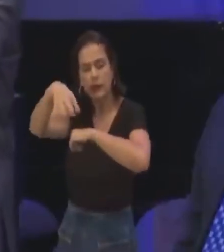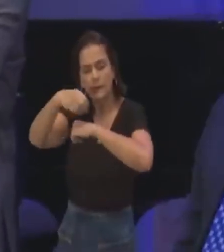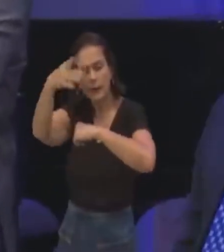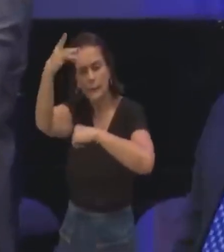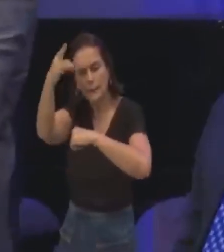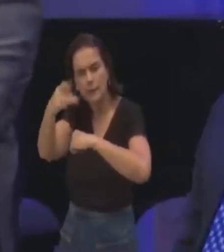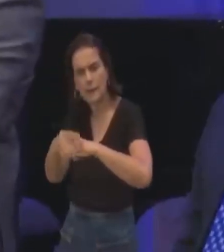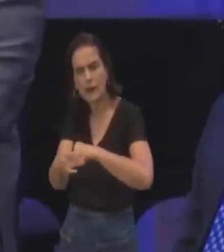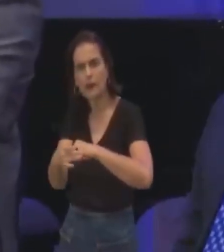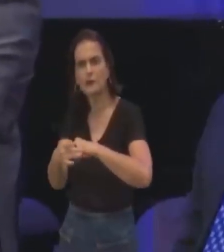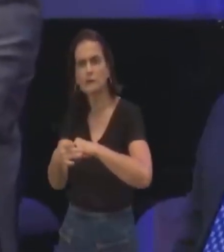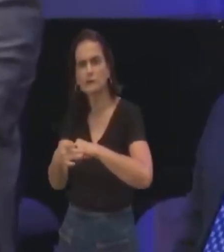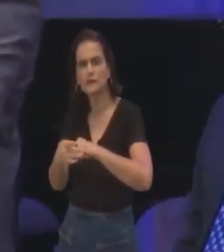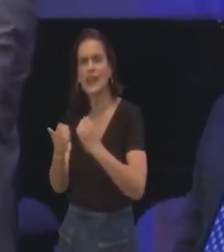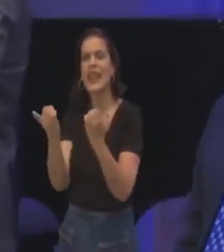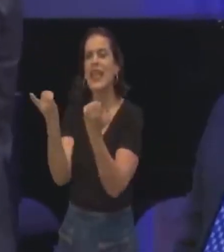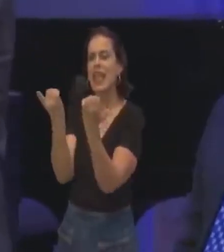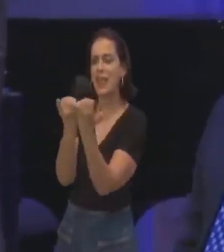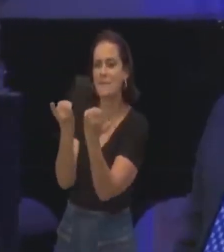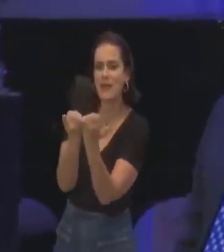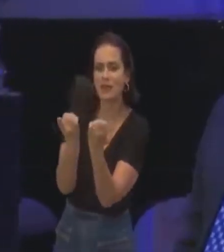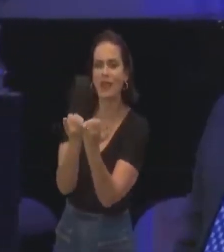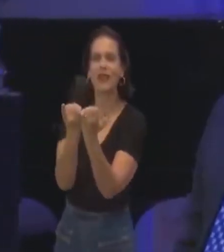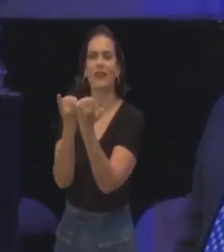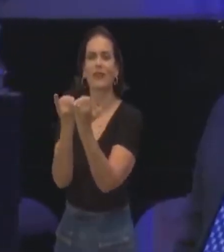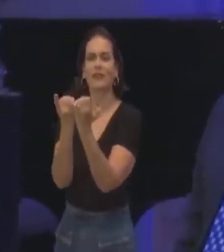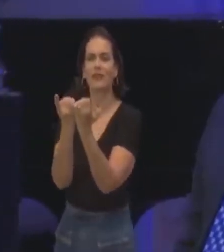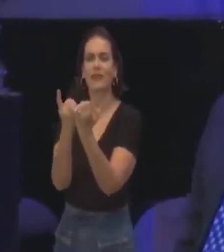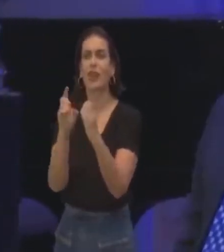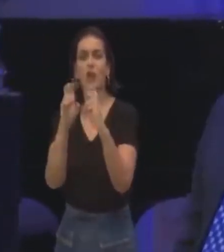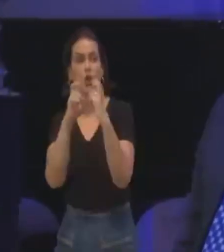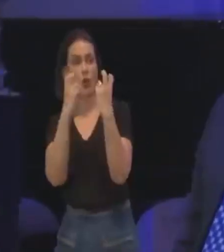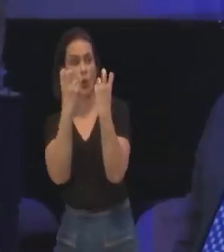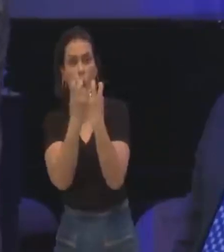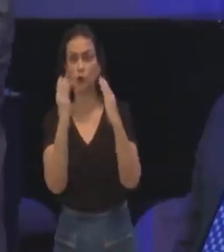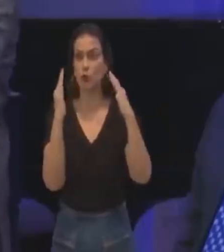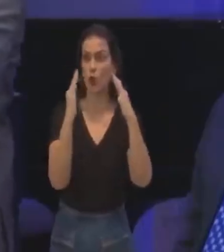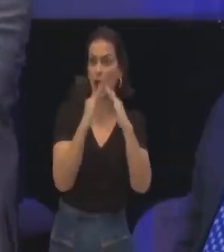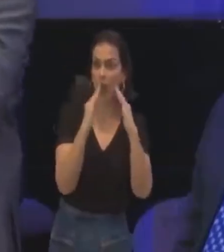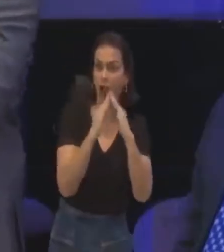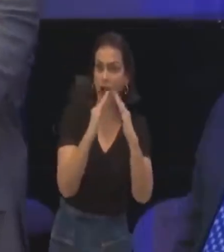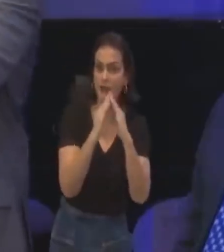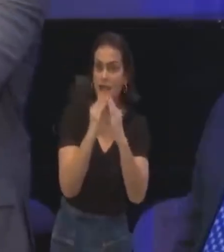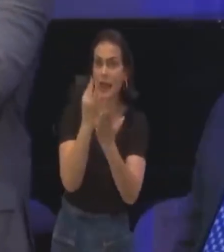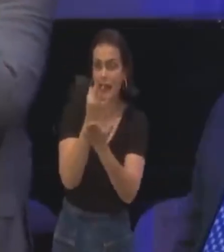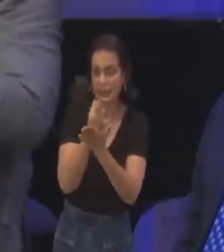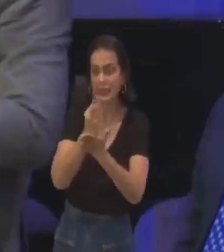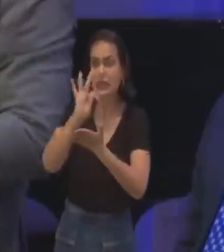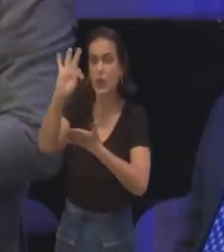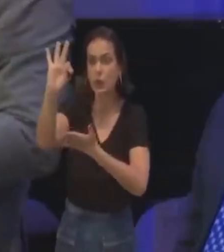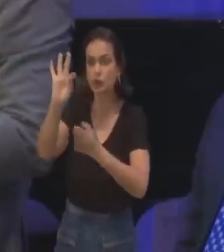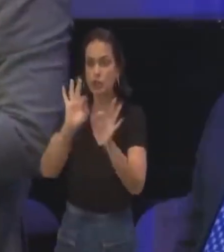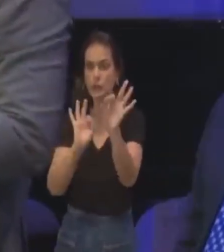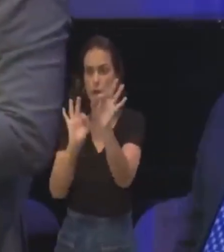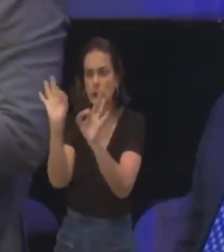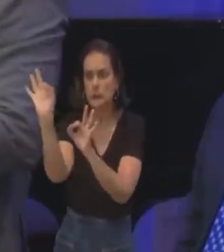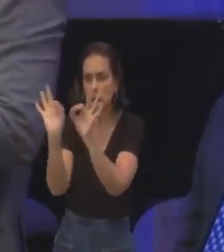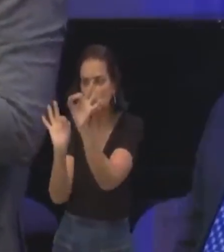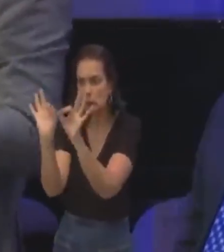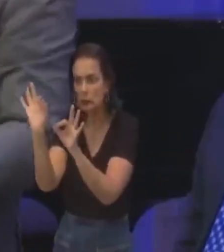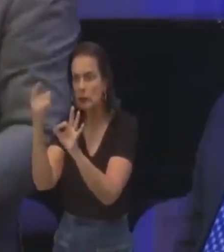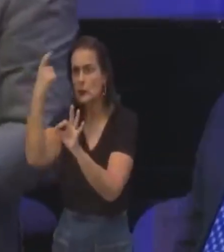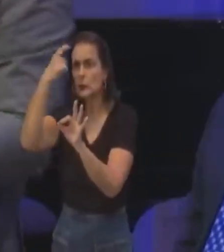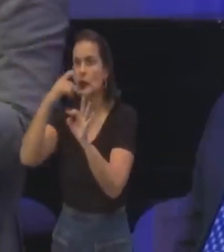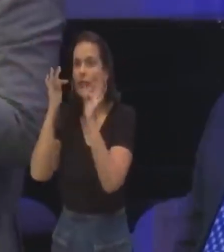faz presente na escola dominical, que se faz presente no nosso culto doméstico, é esta teologia que molda o